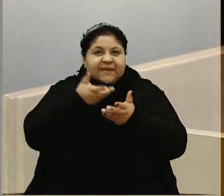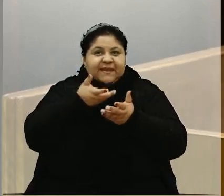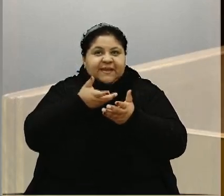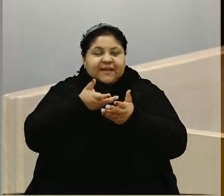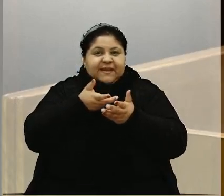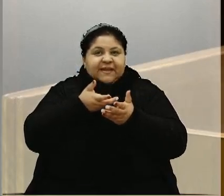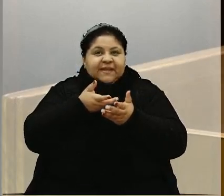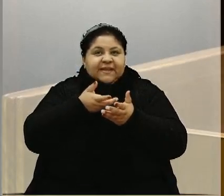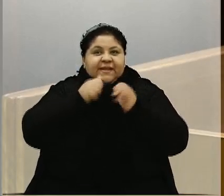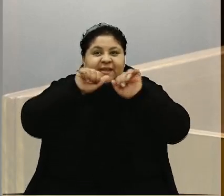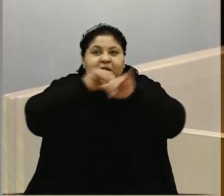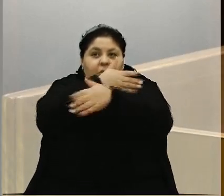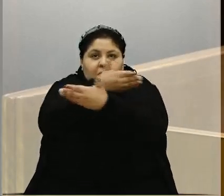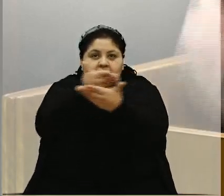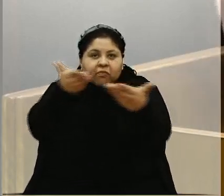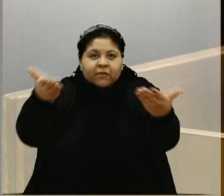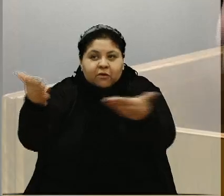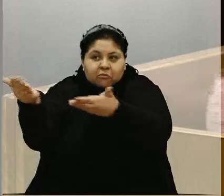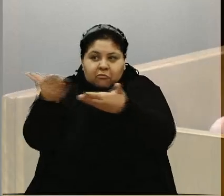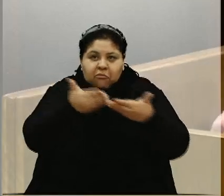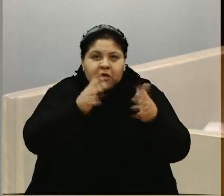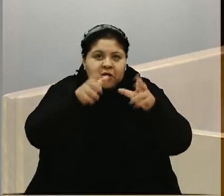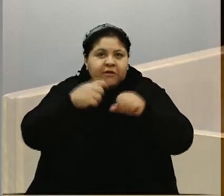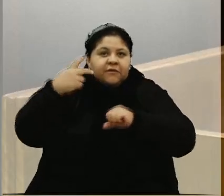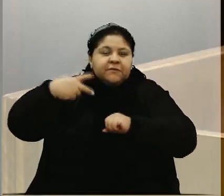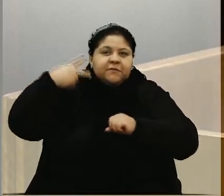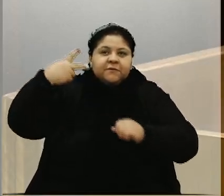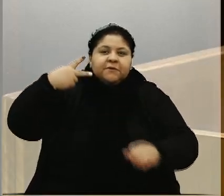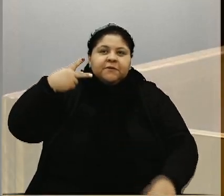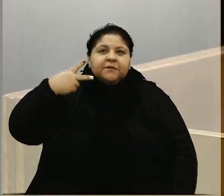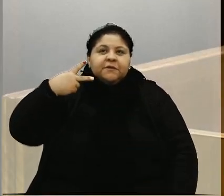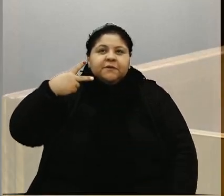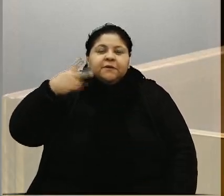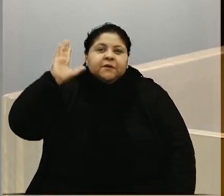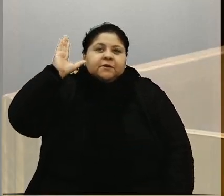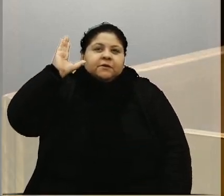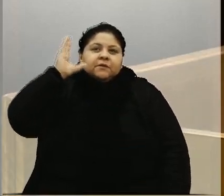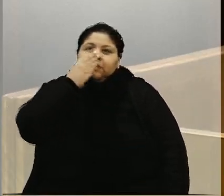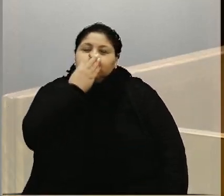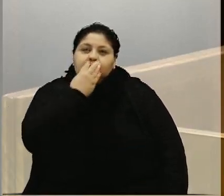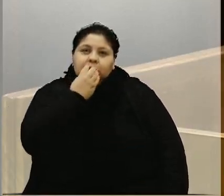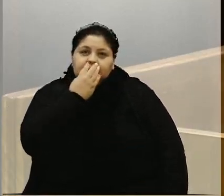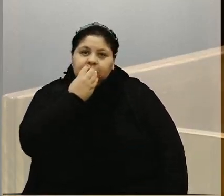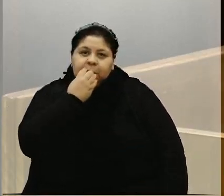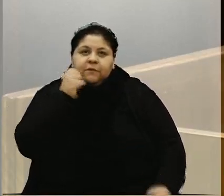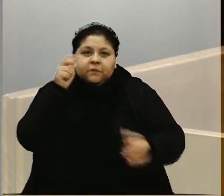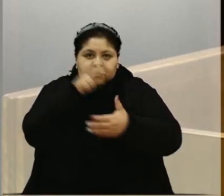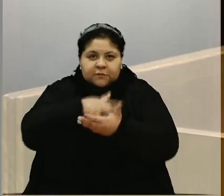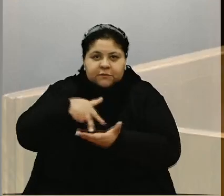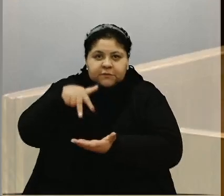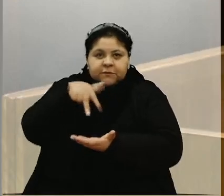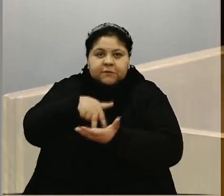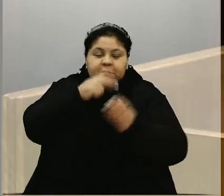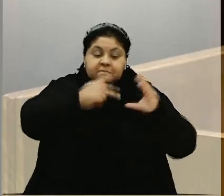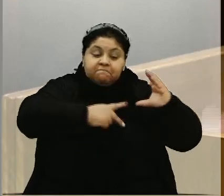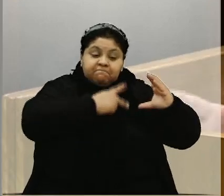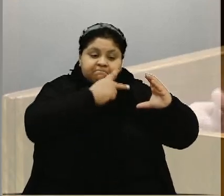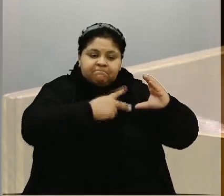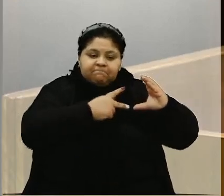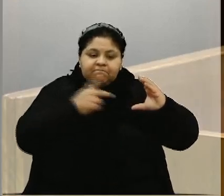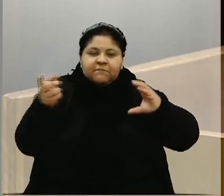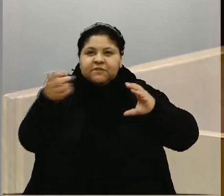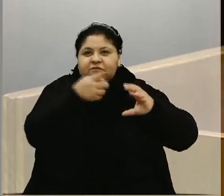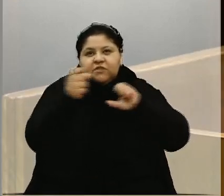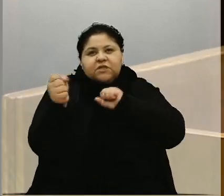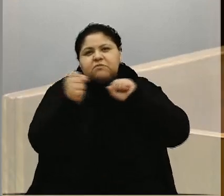convite a todos vocês. O vereador Camires vai deixar esse convite aqui no plenário, aqui na Câmara. Se vocês